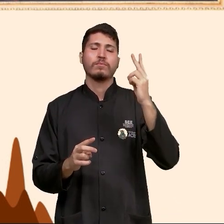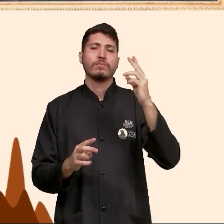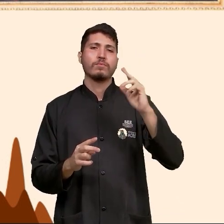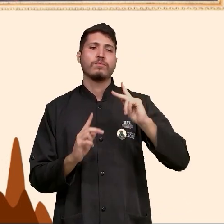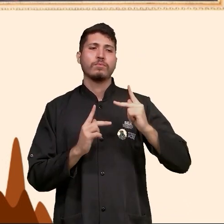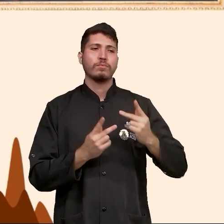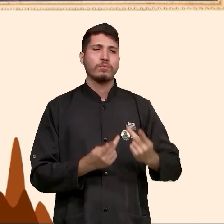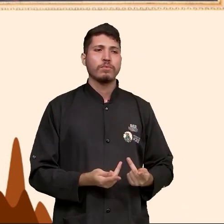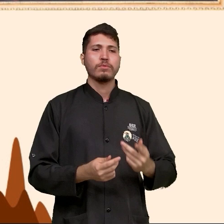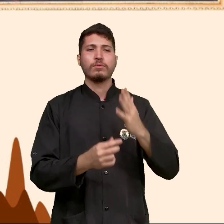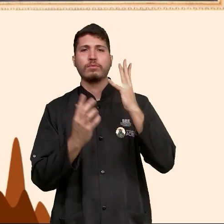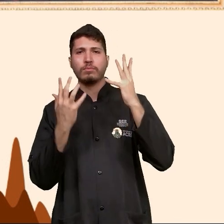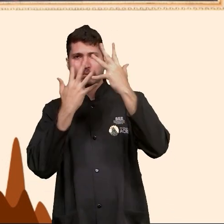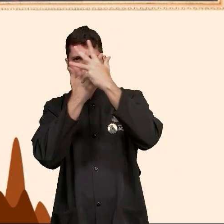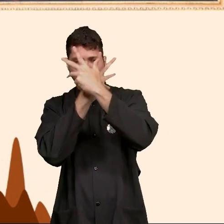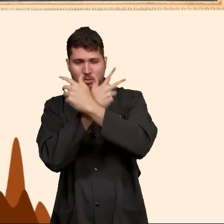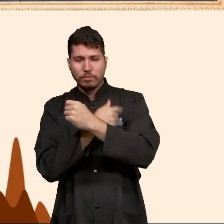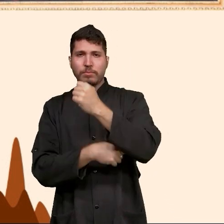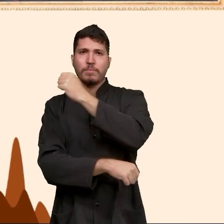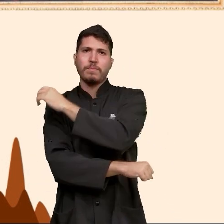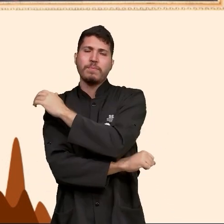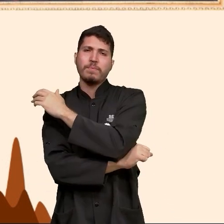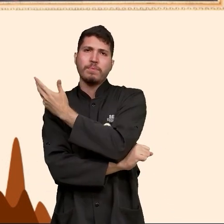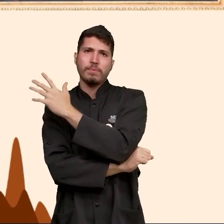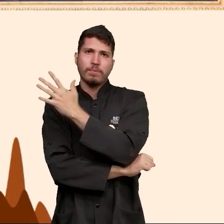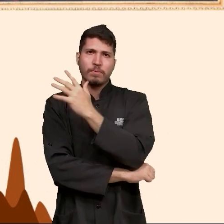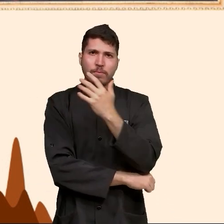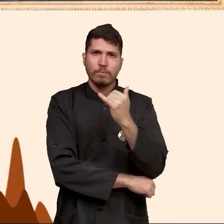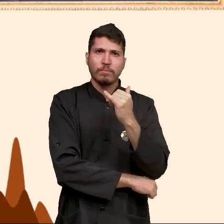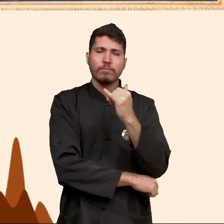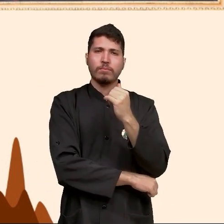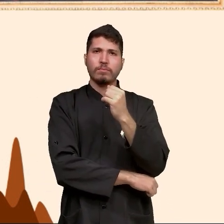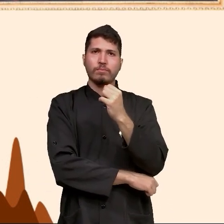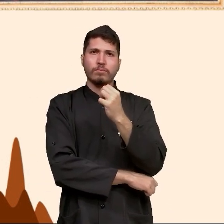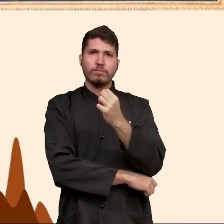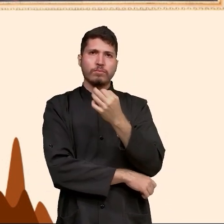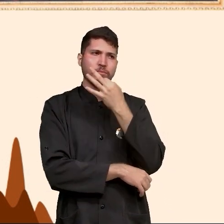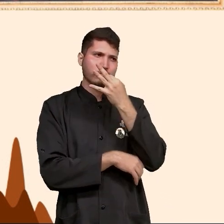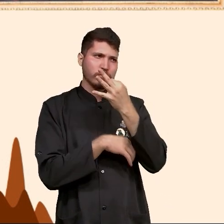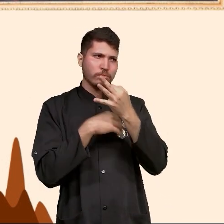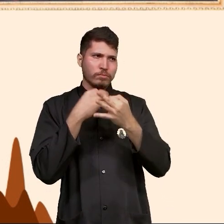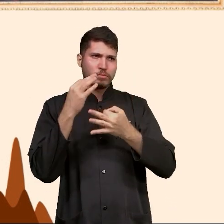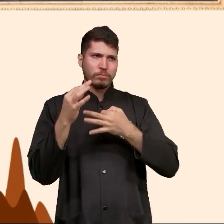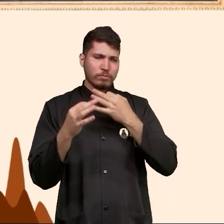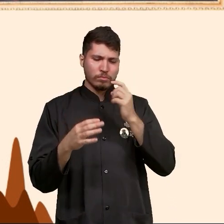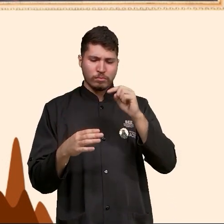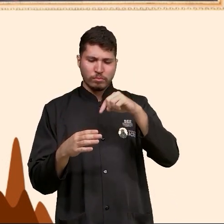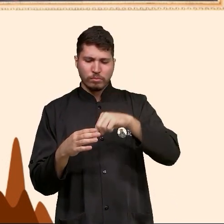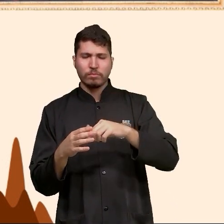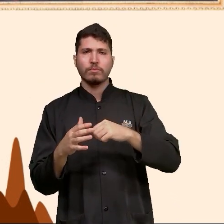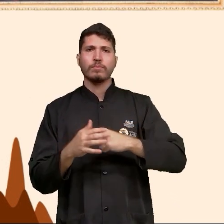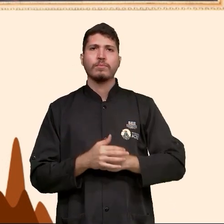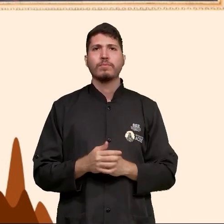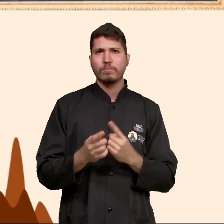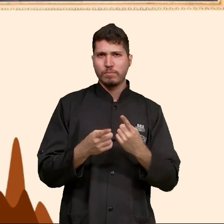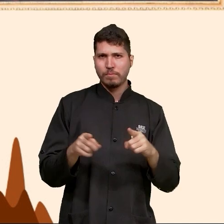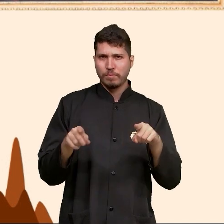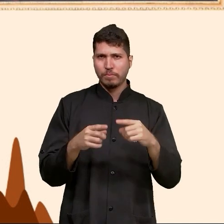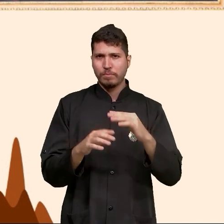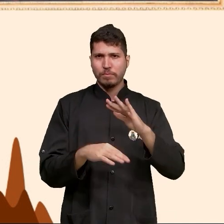o domínio da perspectiva nas pinturas, dando ideia de profundidade. Na música, desenvolvem-se